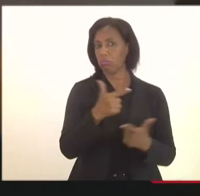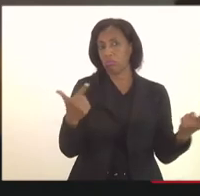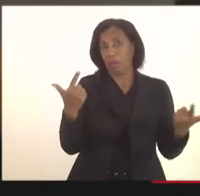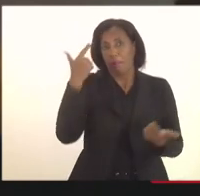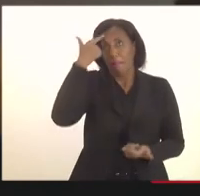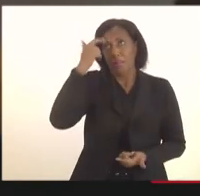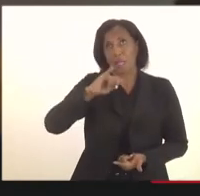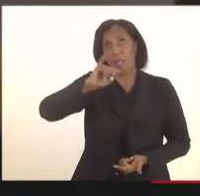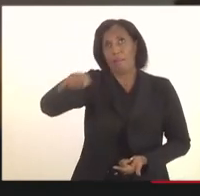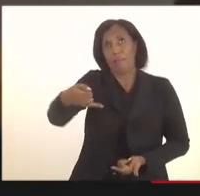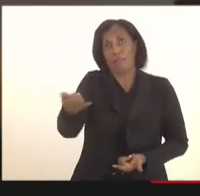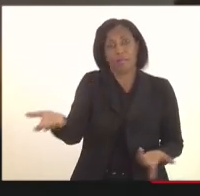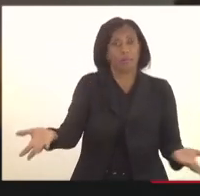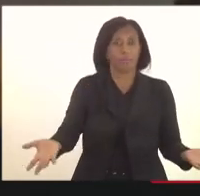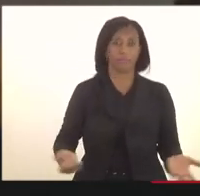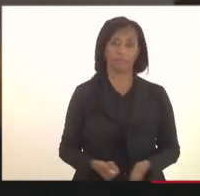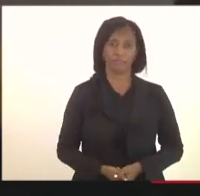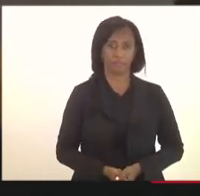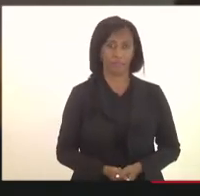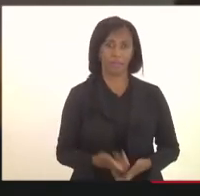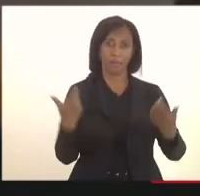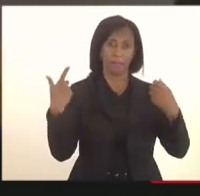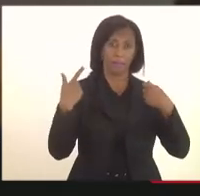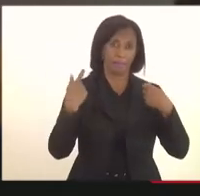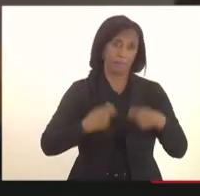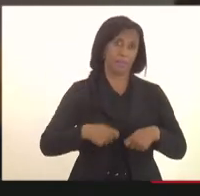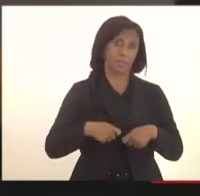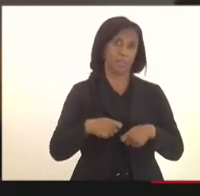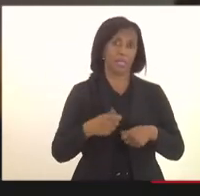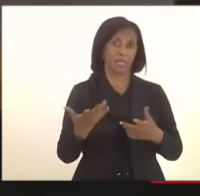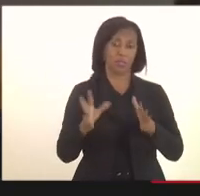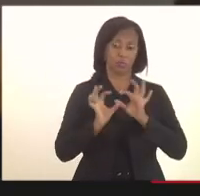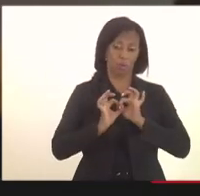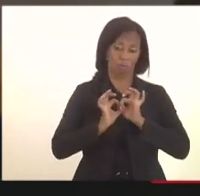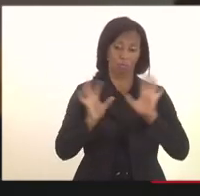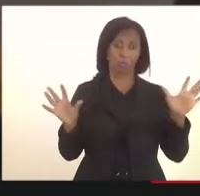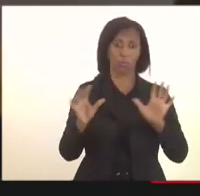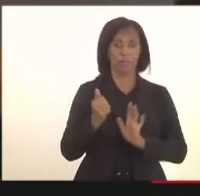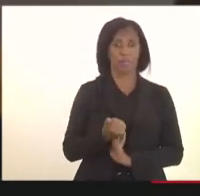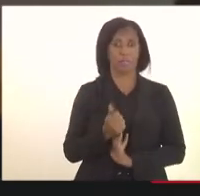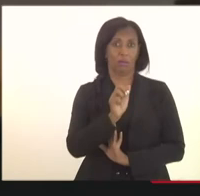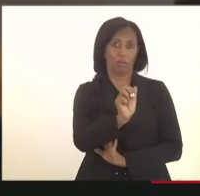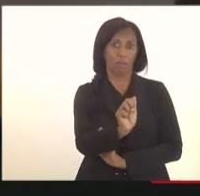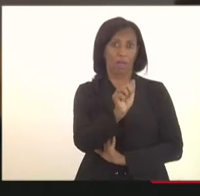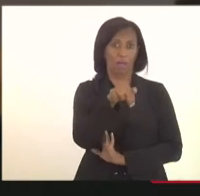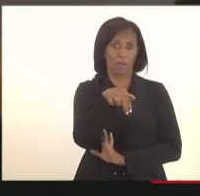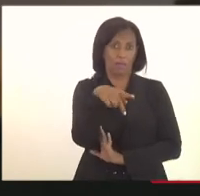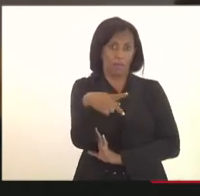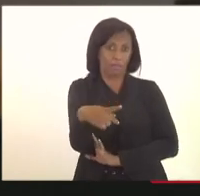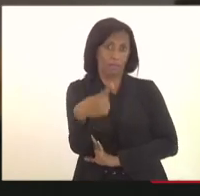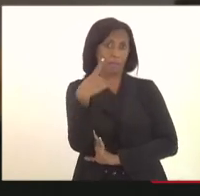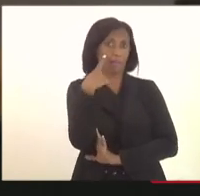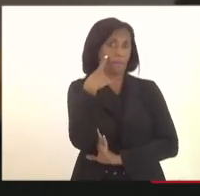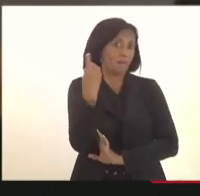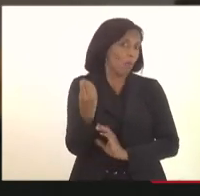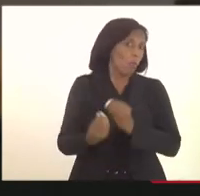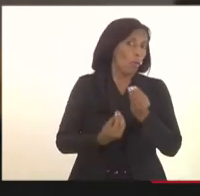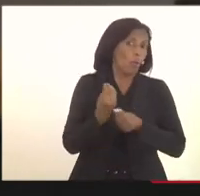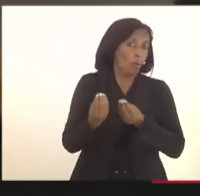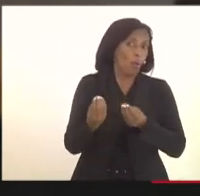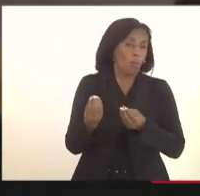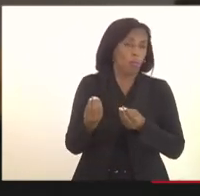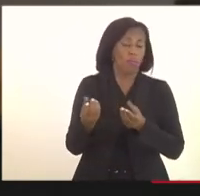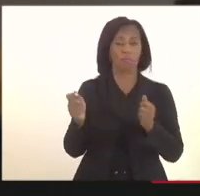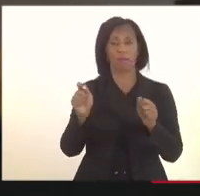pensar em aproveitamento dele. Precisaria de uma autorização ou de uma intervenção da ANP para definir como isso seria ser feito. Então, é uma questão